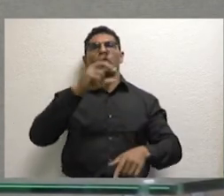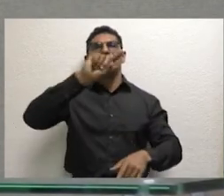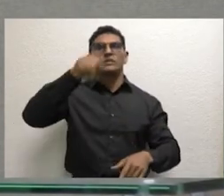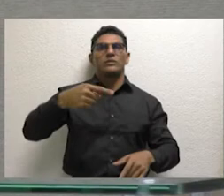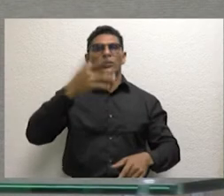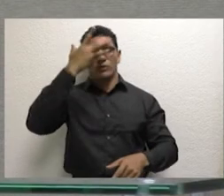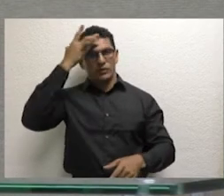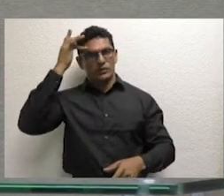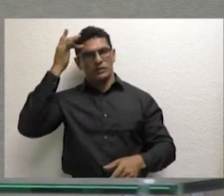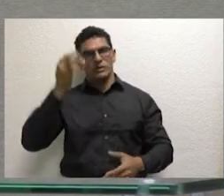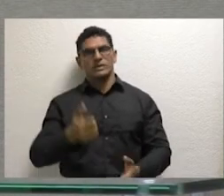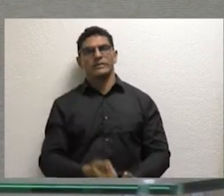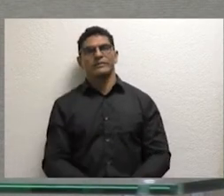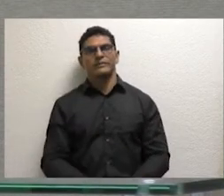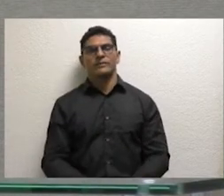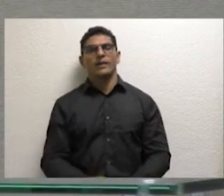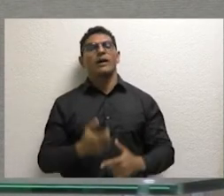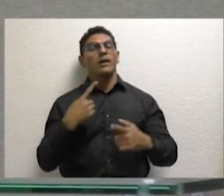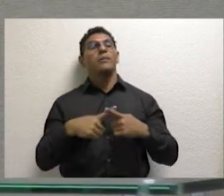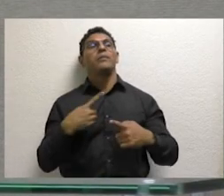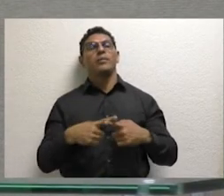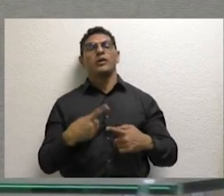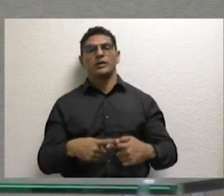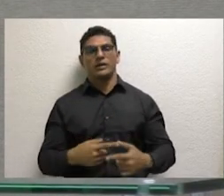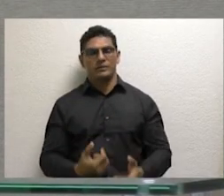sabem por quê?